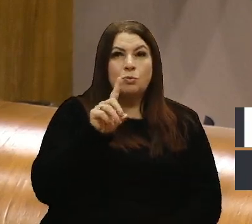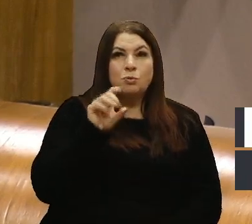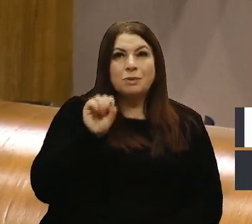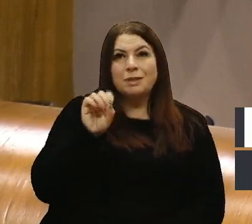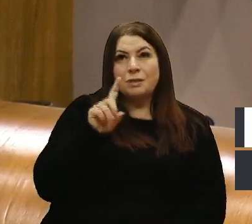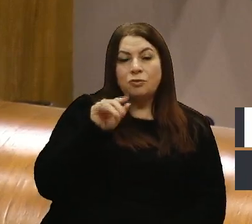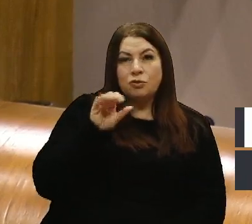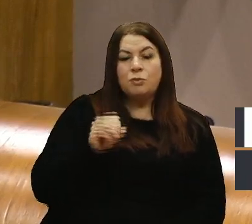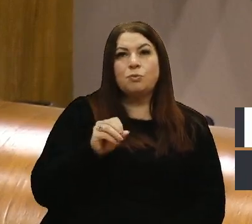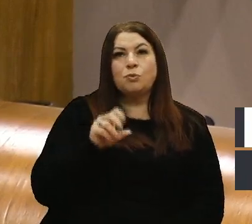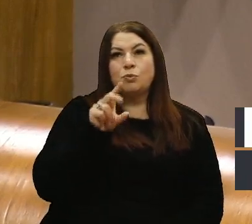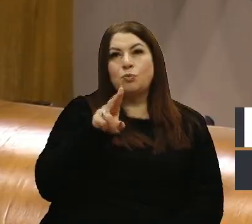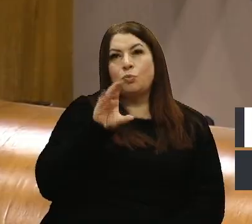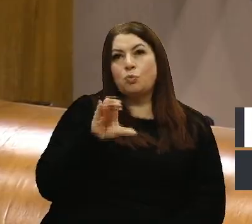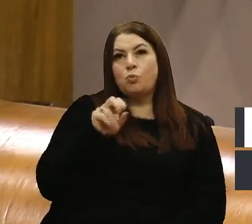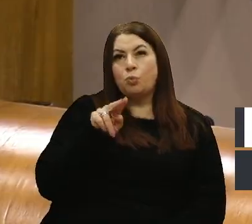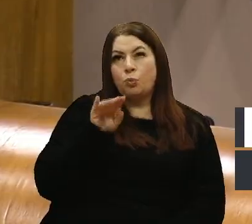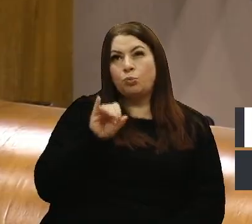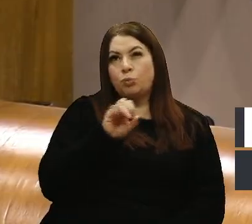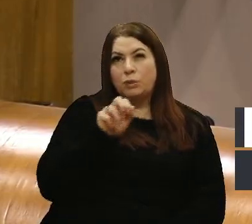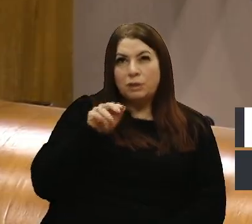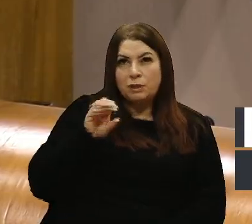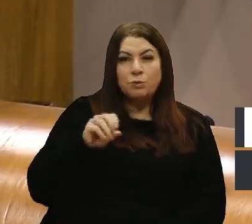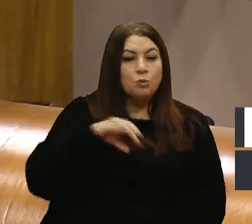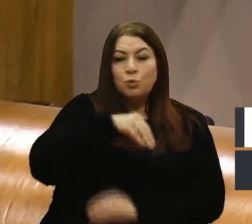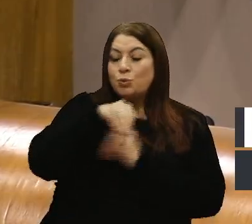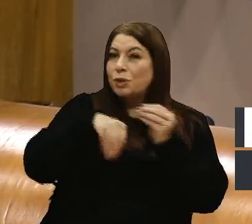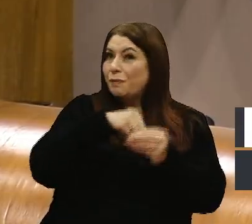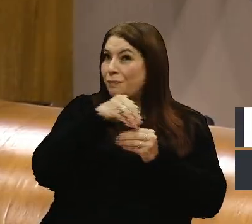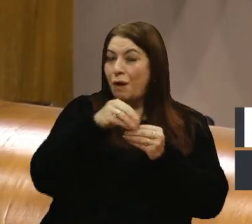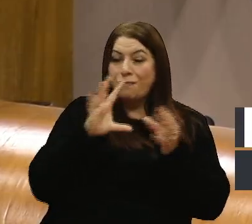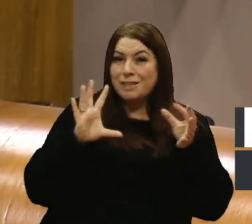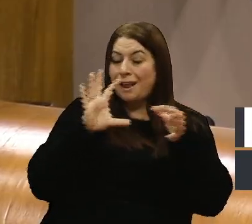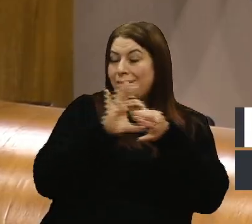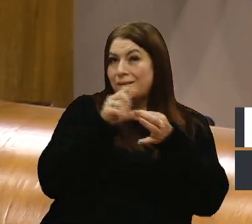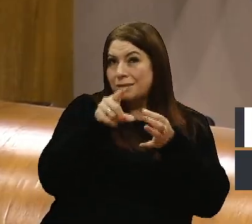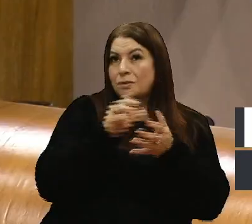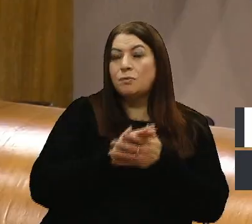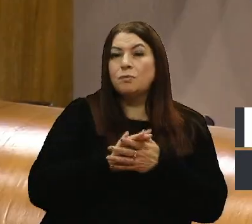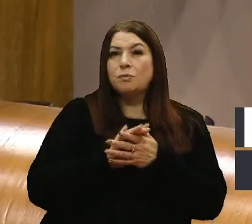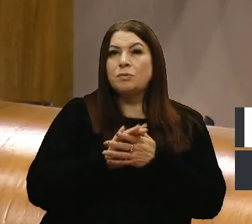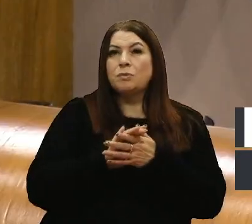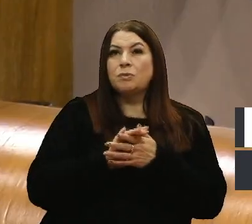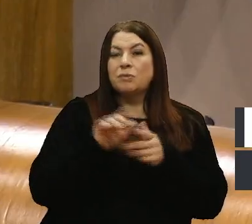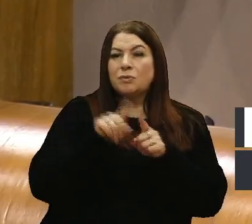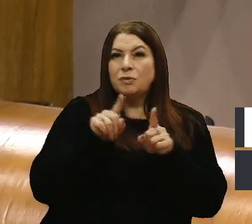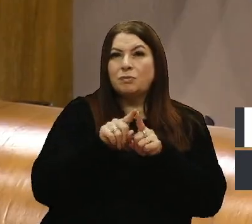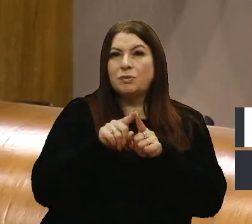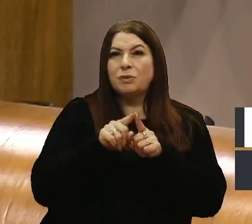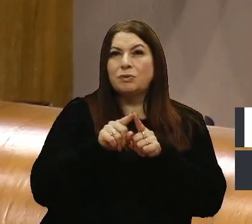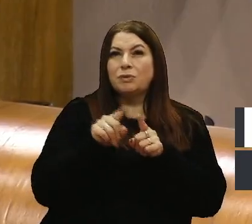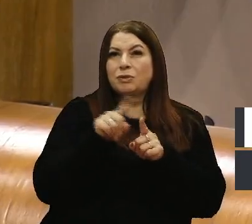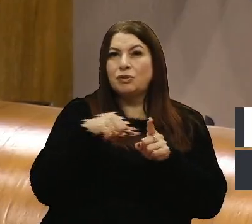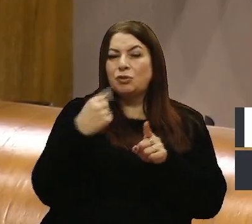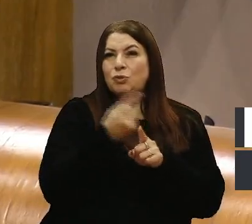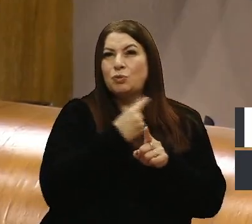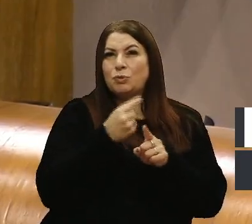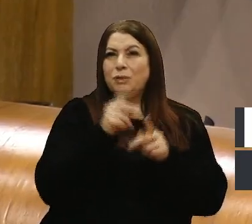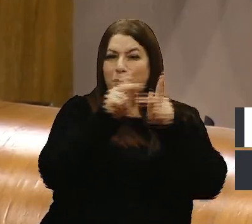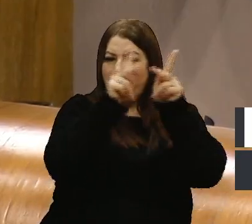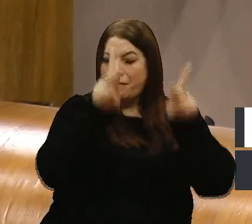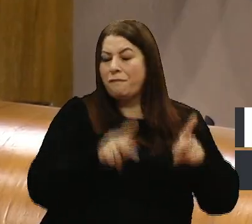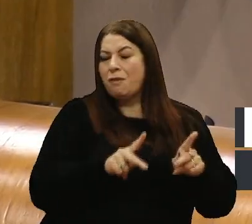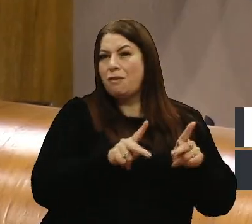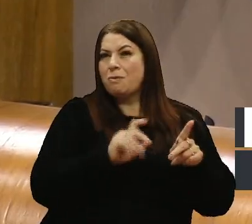sexismo, o cultuísmo e tudo que envolve essa ligação, né, das deep webs, do Discord, de todas essas plataformas